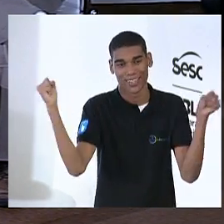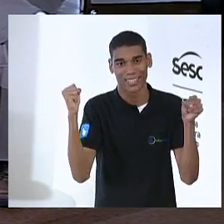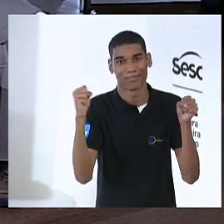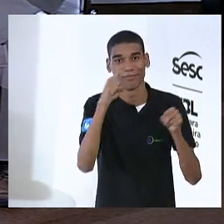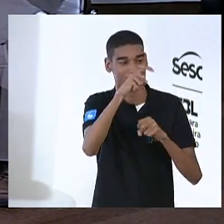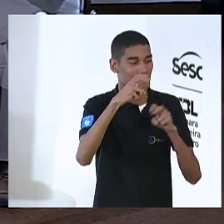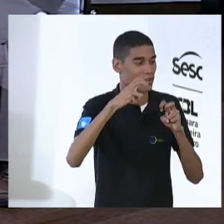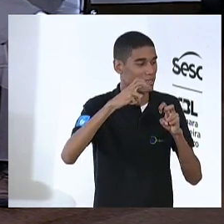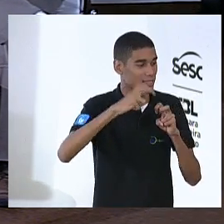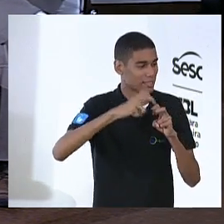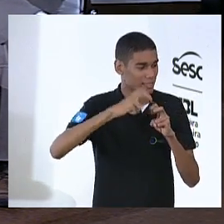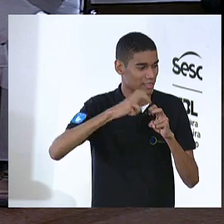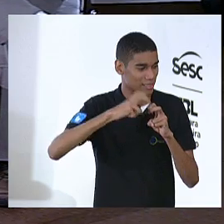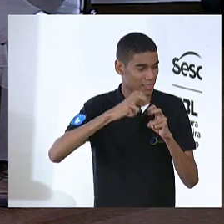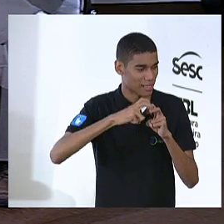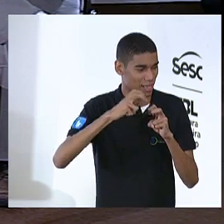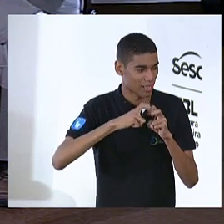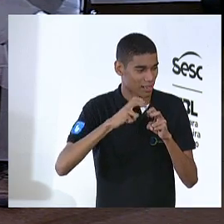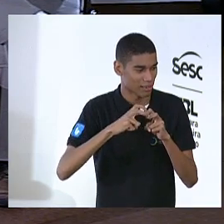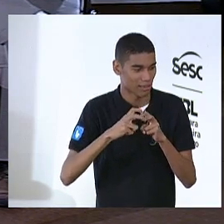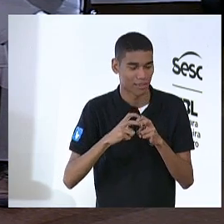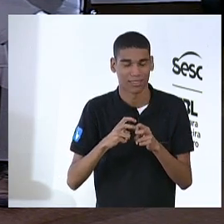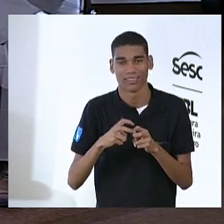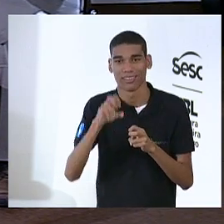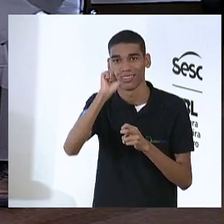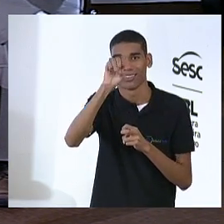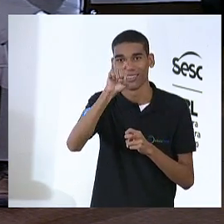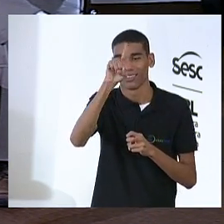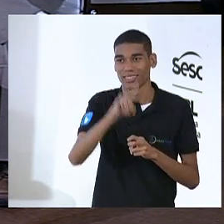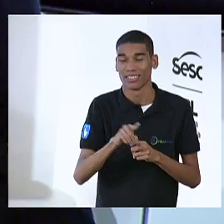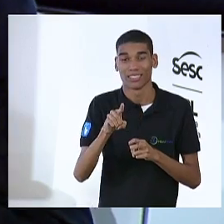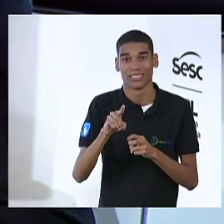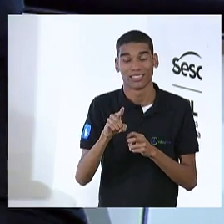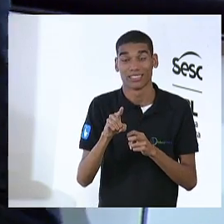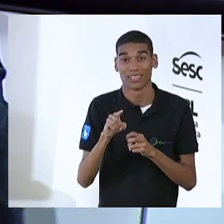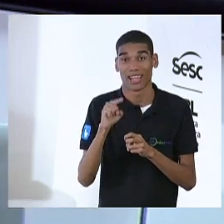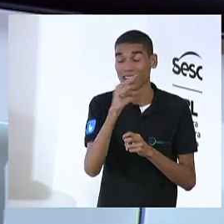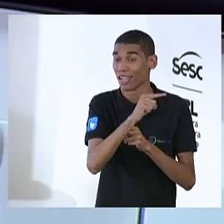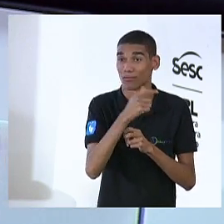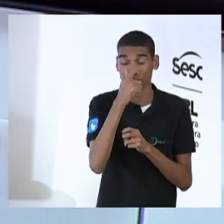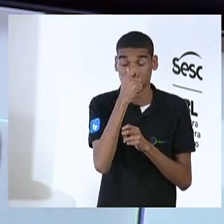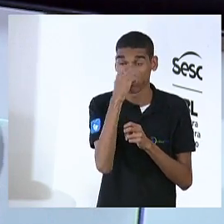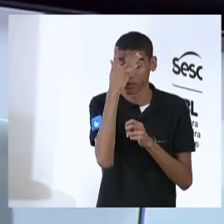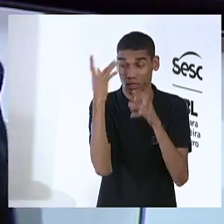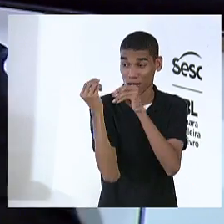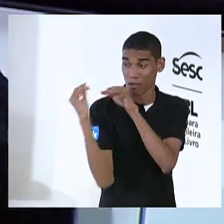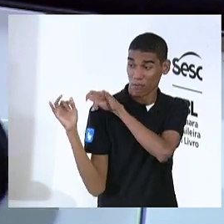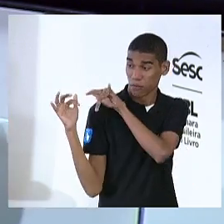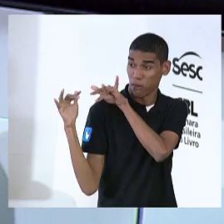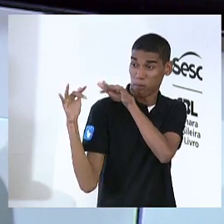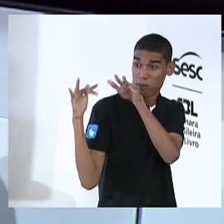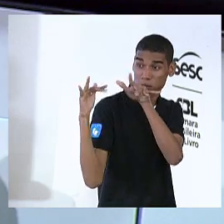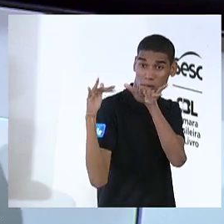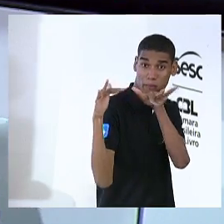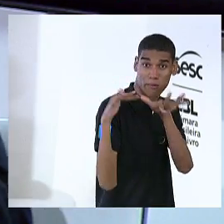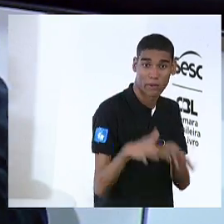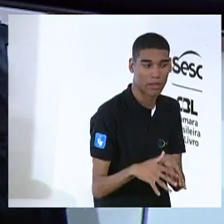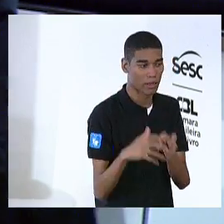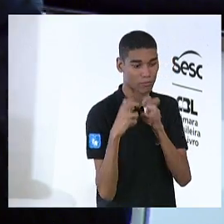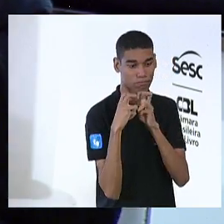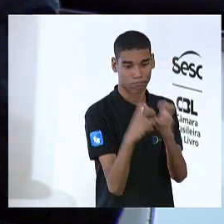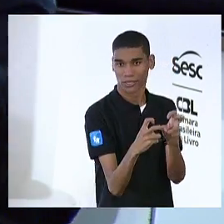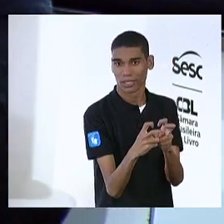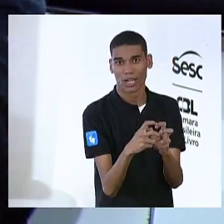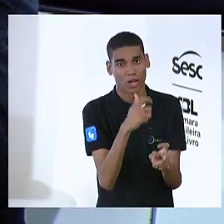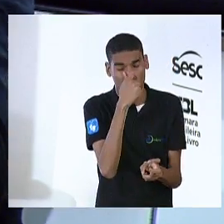O que você tem que fazer para conseguir mexer aquilo? Todo mundo tem que mexer junto. Aliás, você não precisa nem andar, porque te levam.